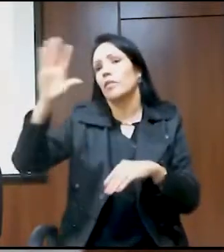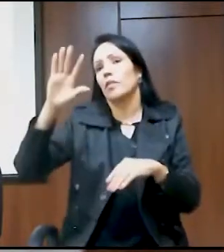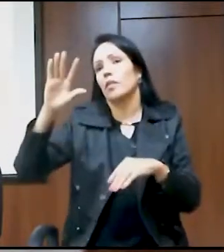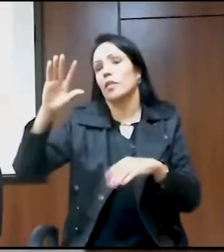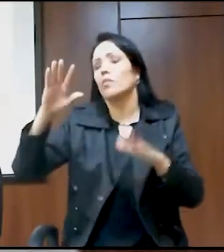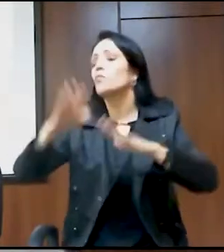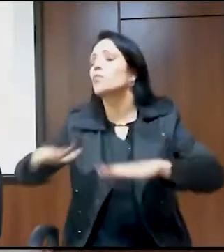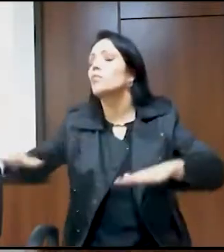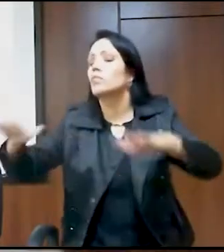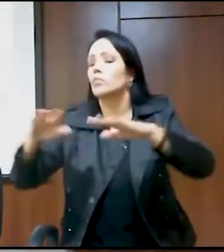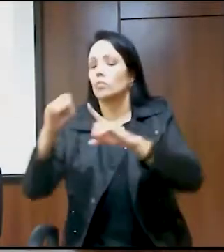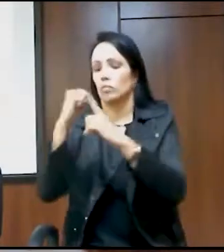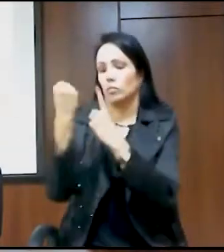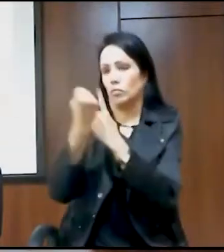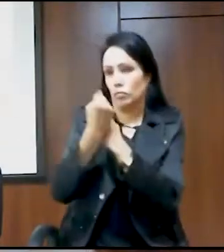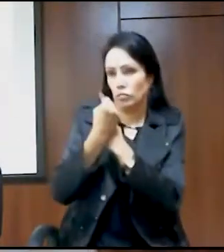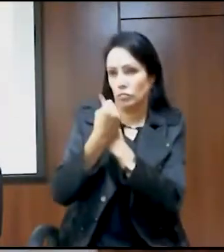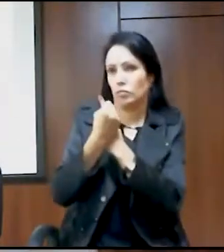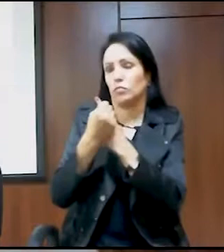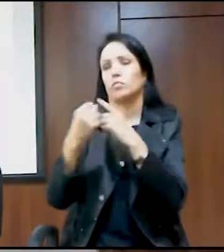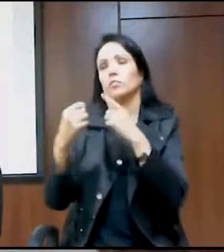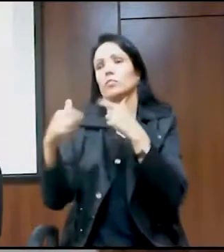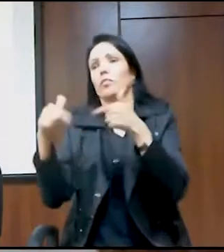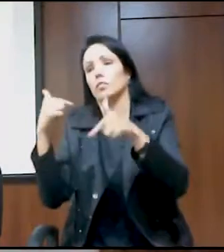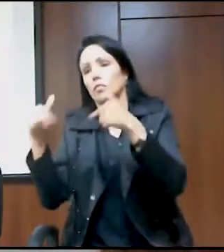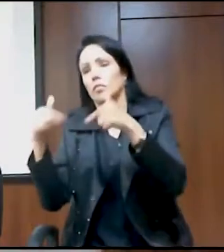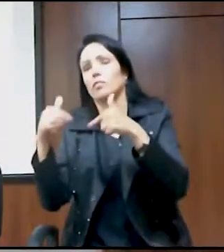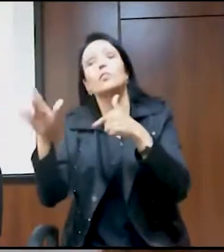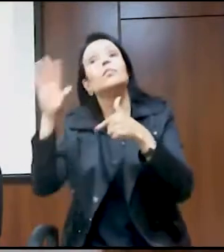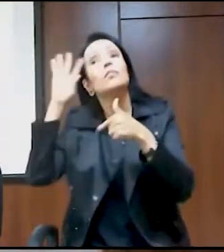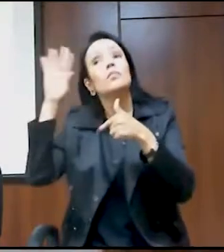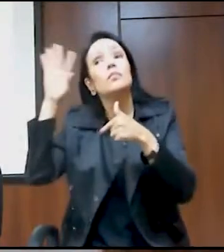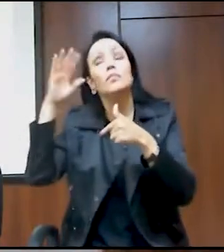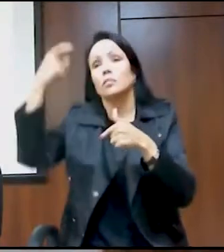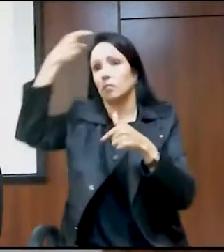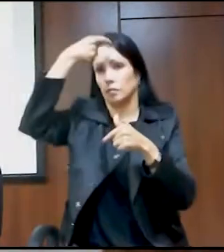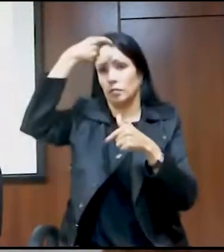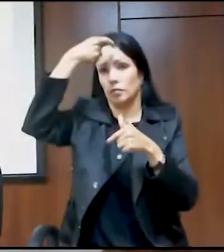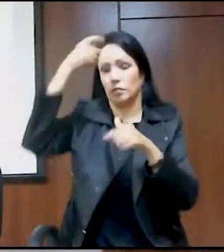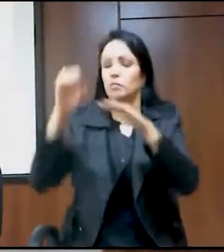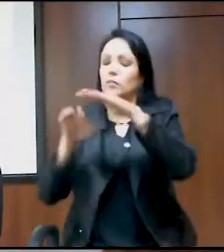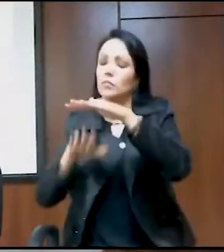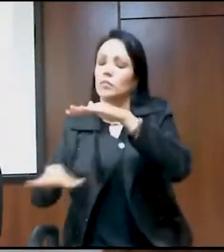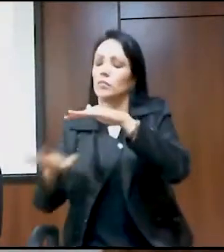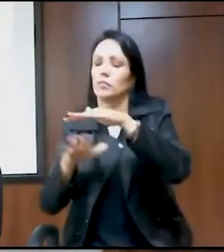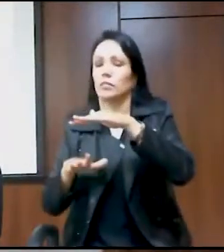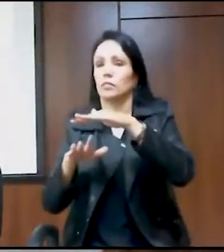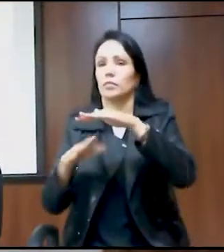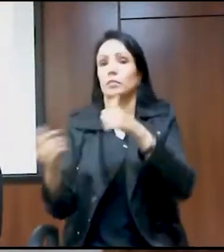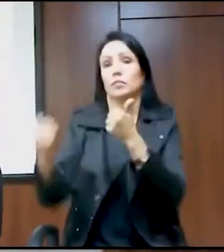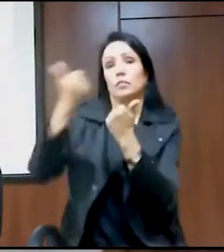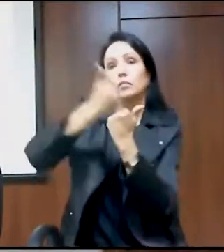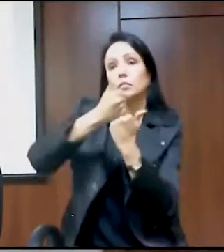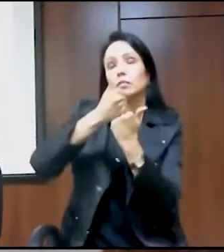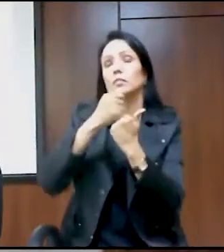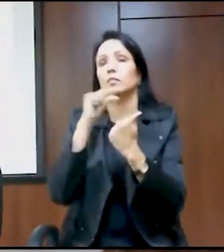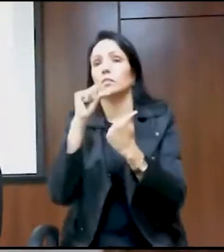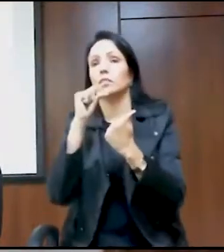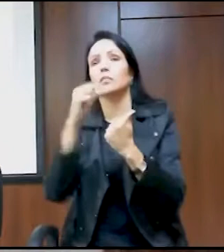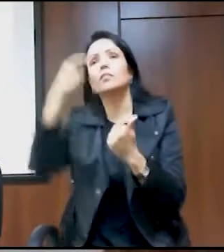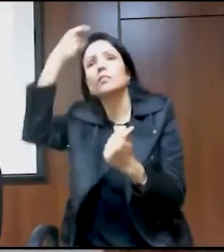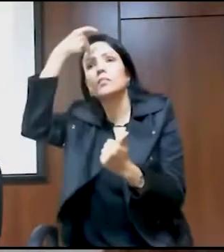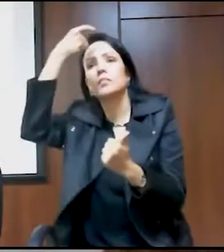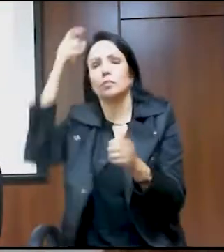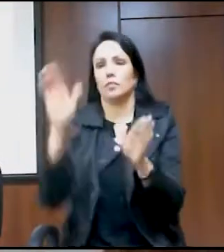no serviço social, para a gente pensar um pouco esse conceito de vulnerabilidade, substituindo um pouco o conceito